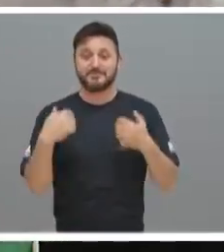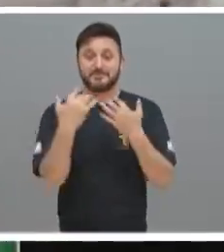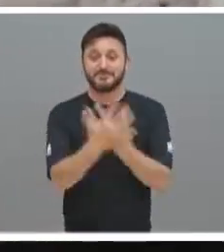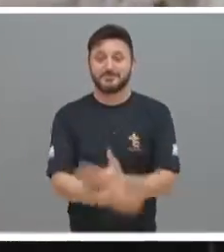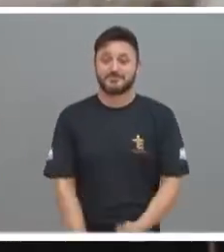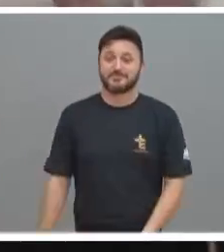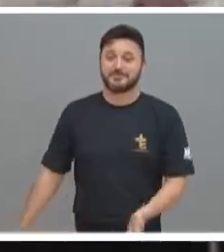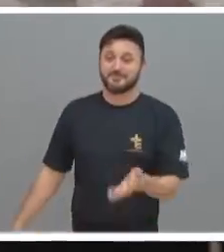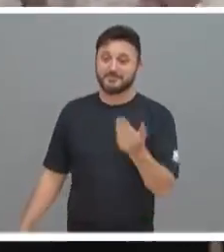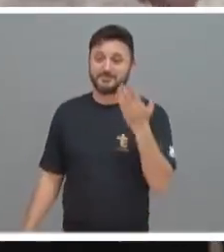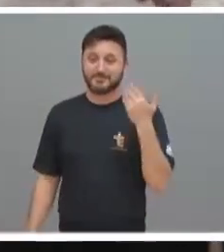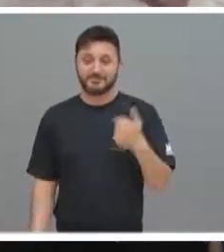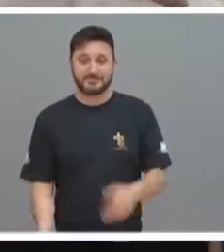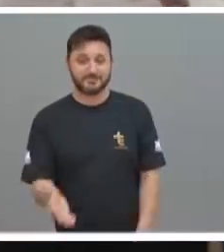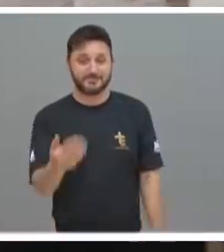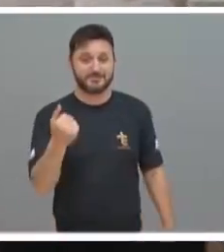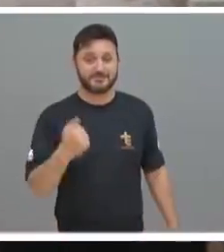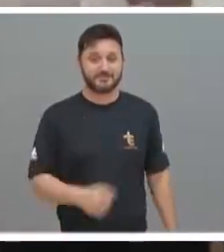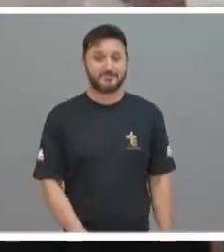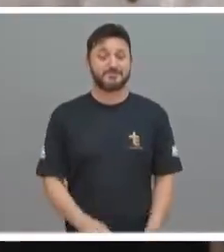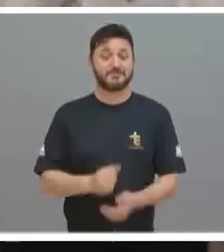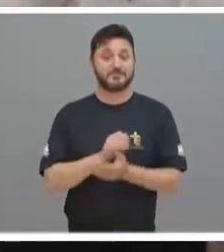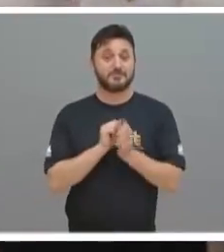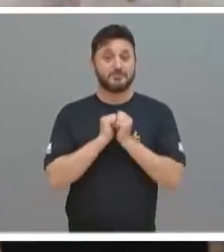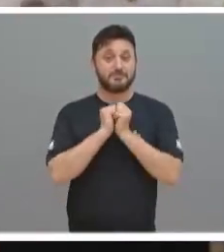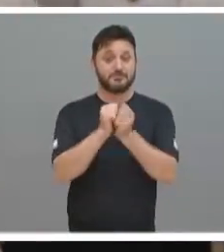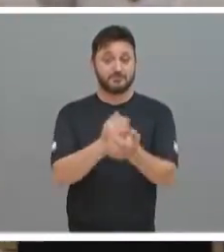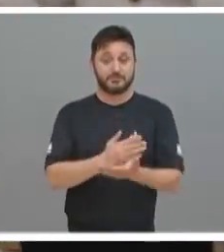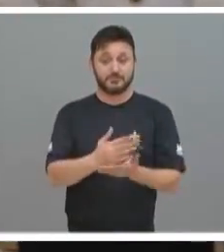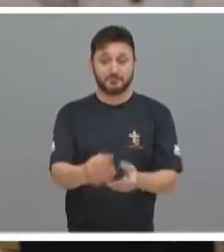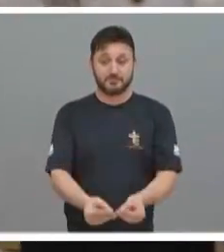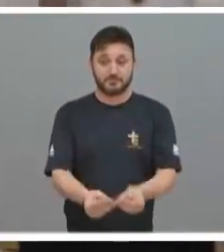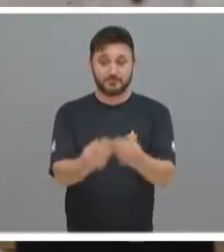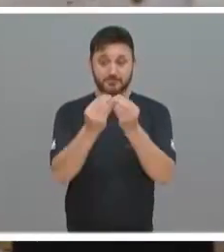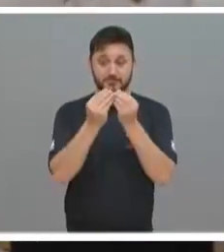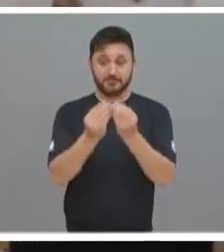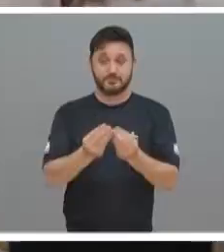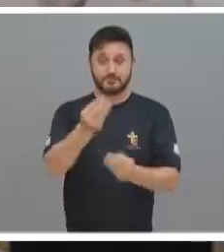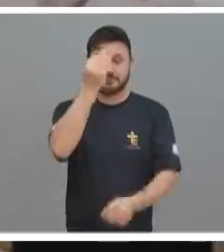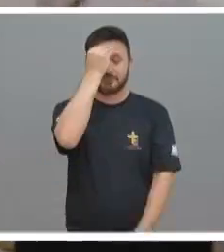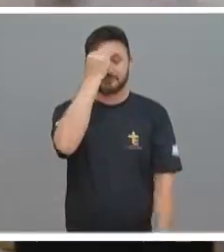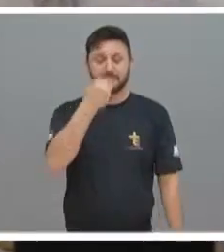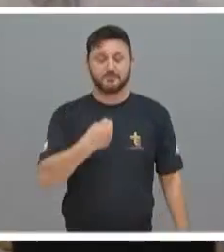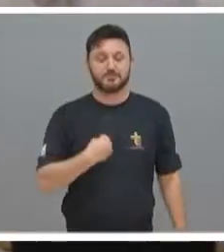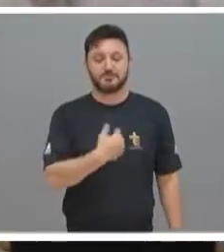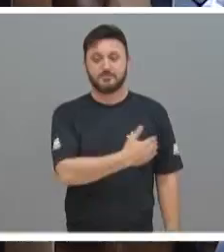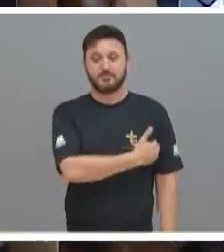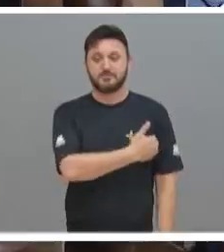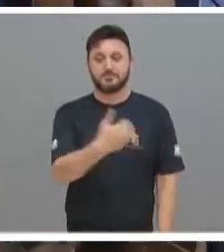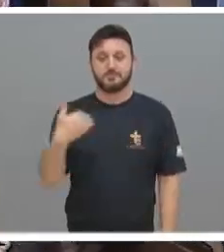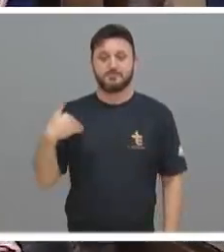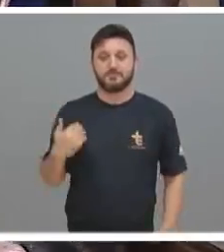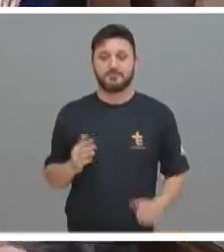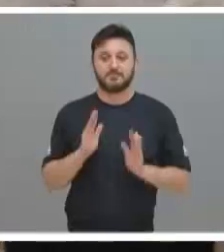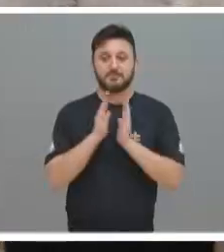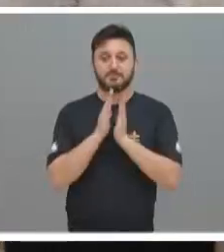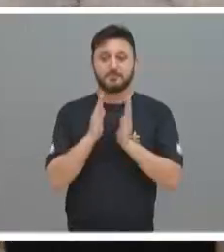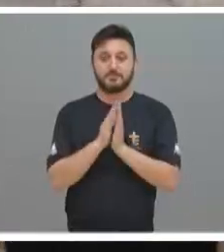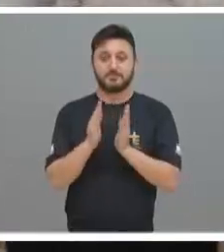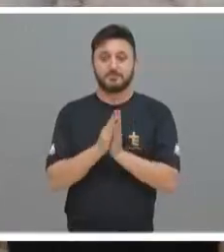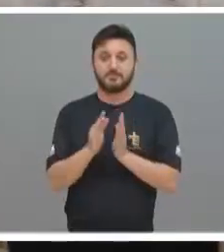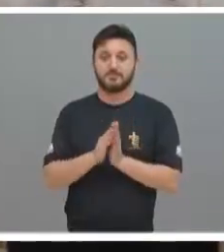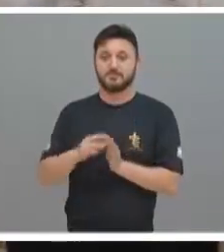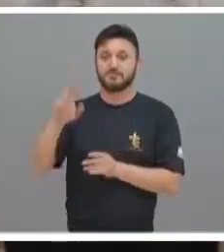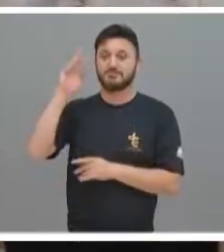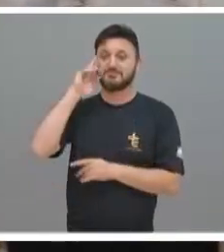cantar. E juntos, em nome do Pai, do Filho e do Espírito Santo. Amém.